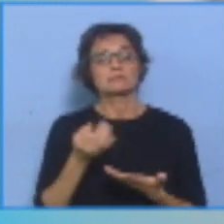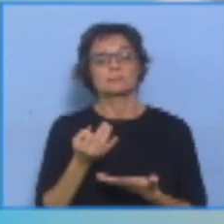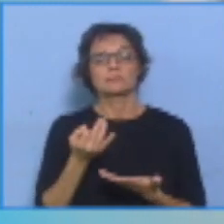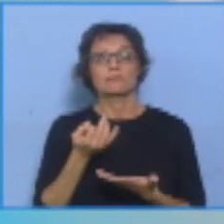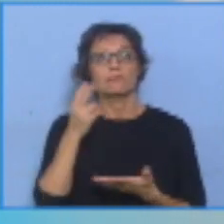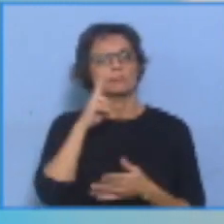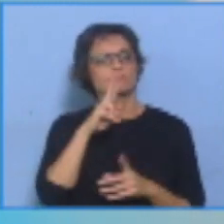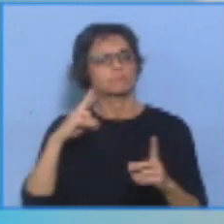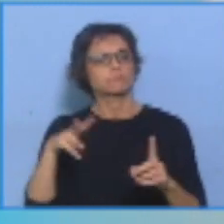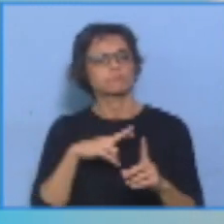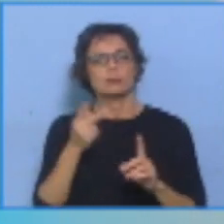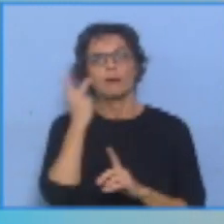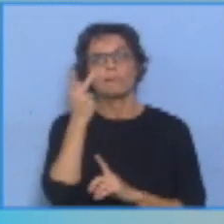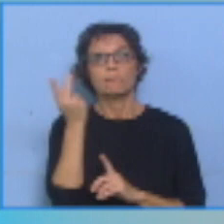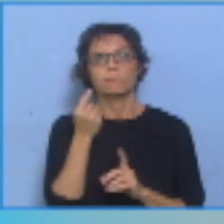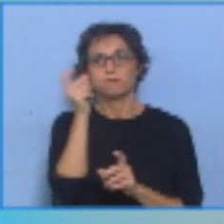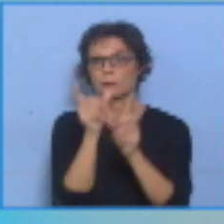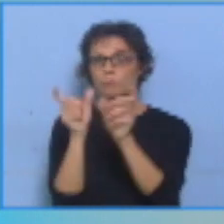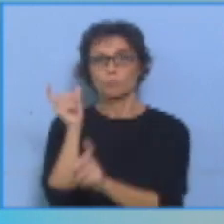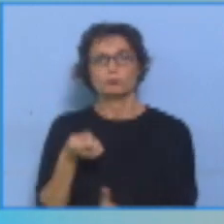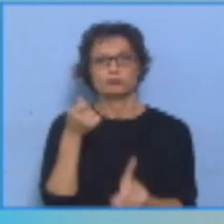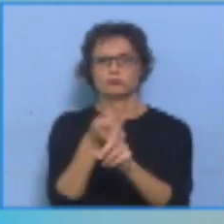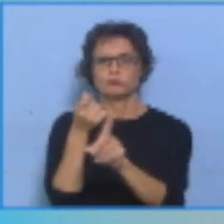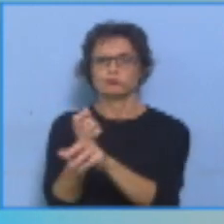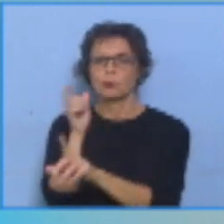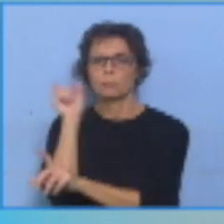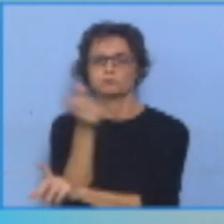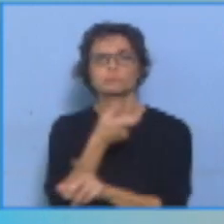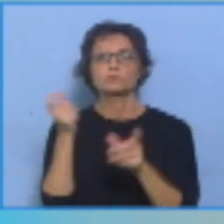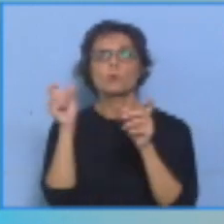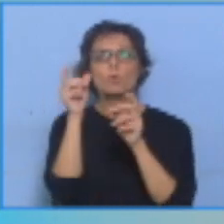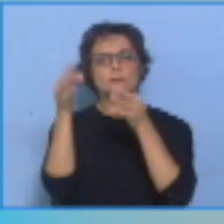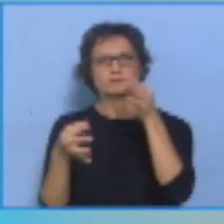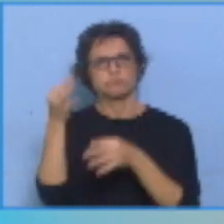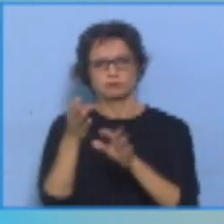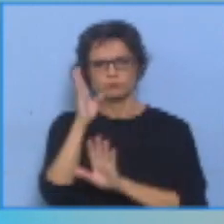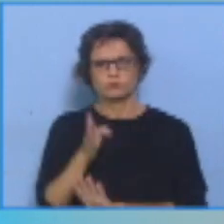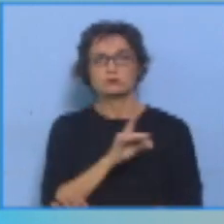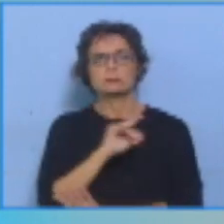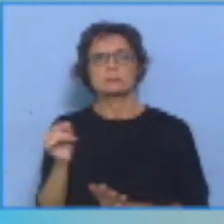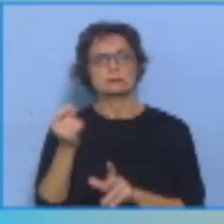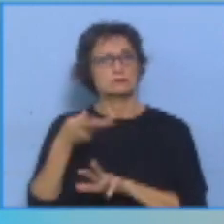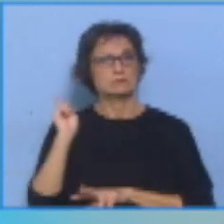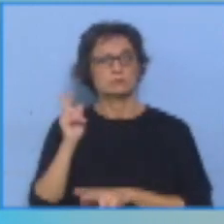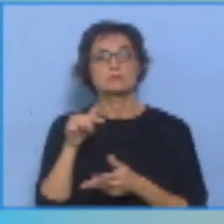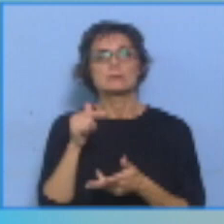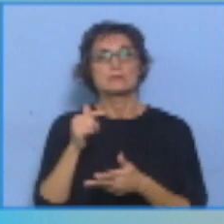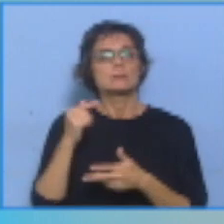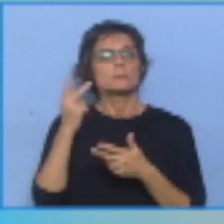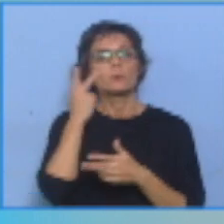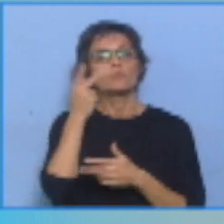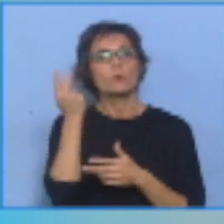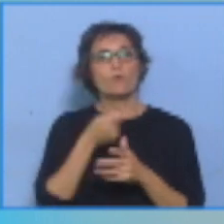olhar sobre a vida, sobre os homens, na luta pela justiça e pela liberdade. É uma vida de 84 anos que